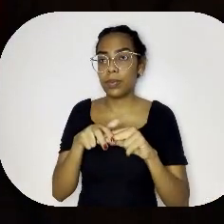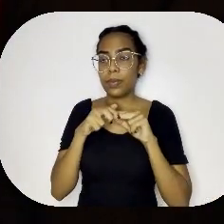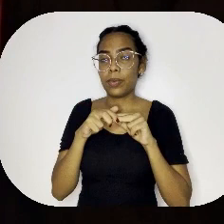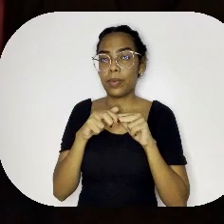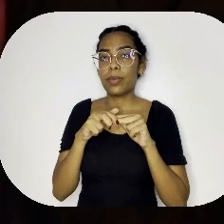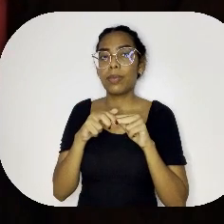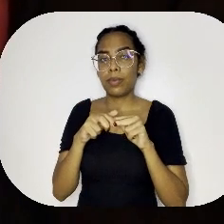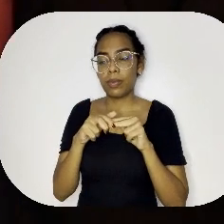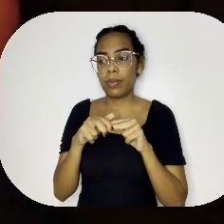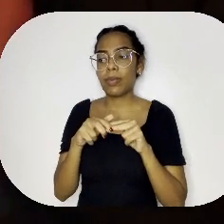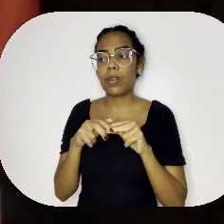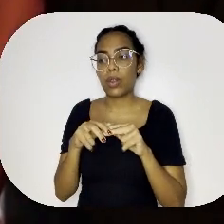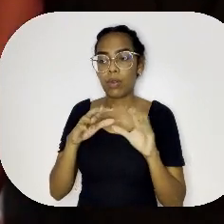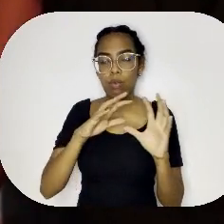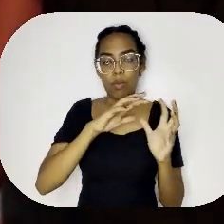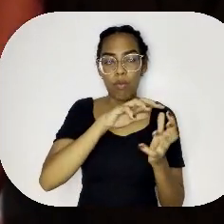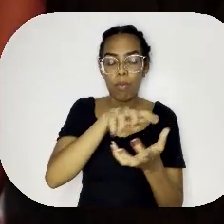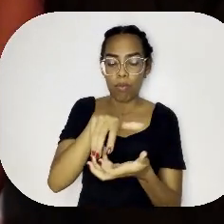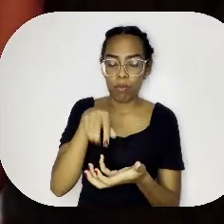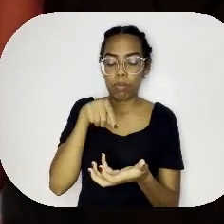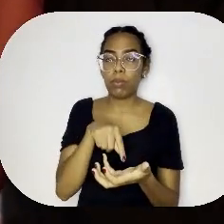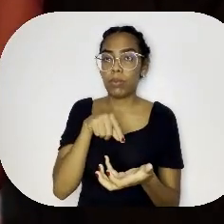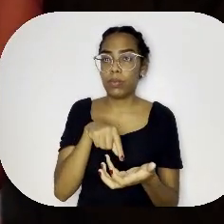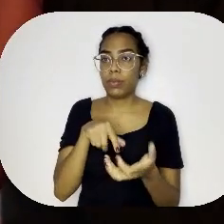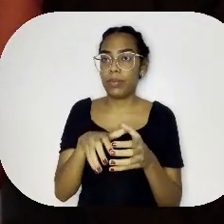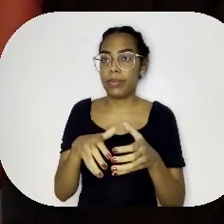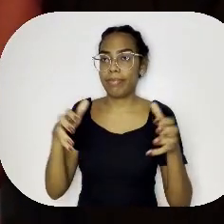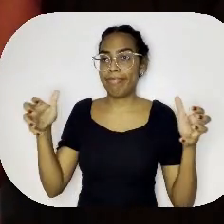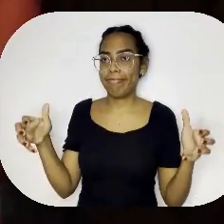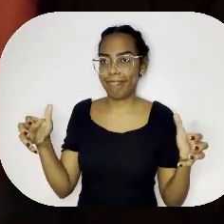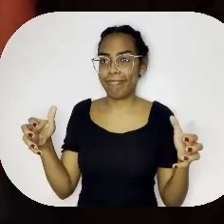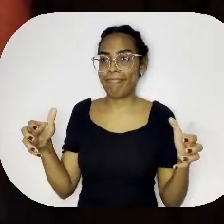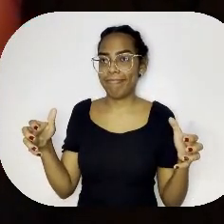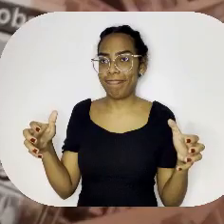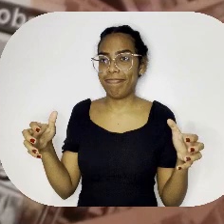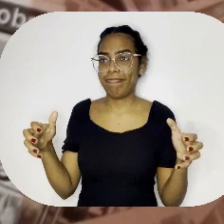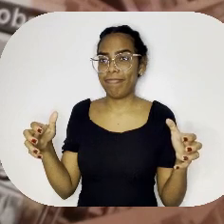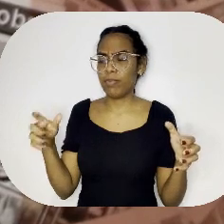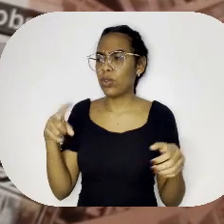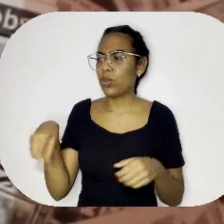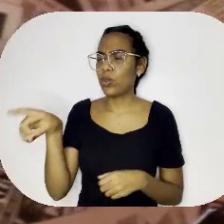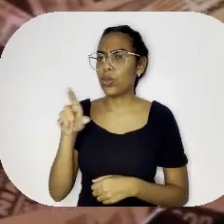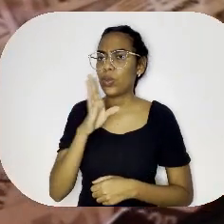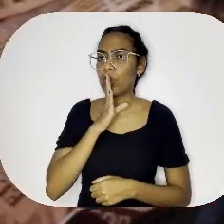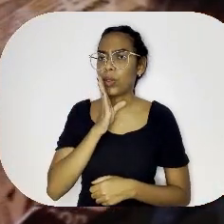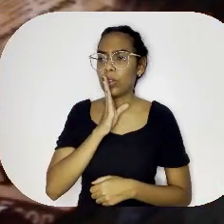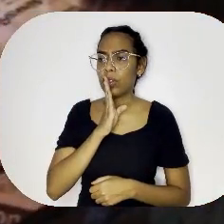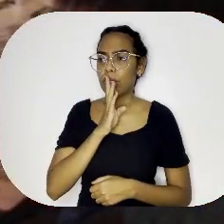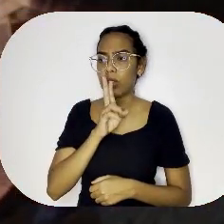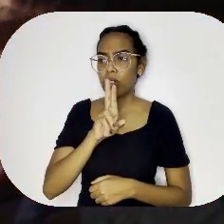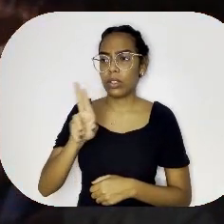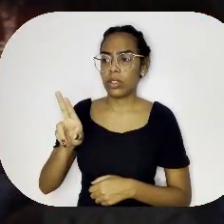A rua é menor que o mundo. O mundo é grande. Tu conheces os